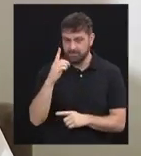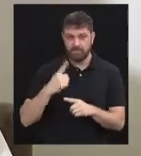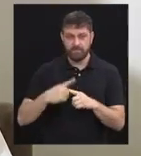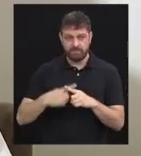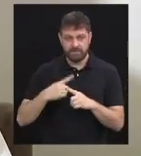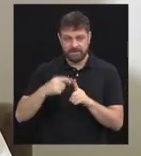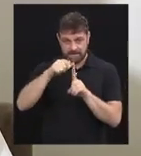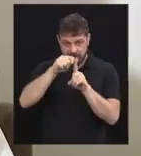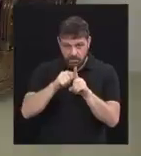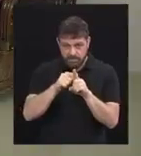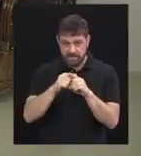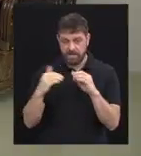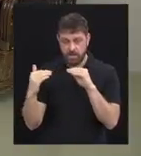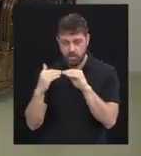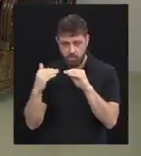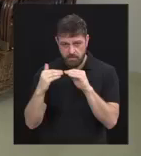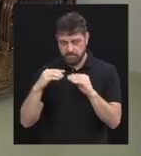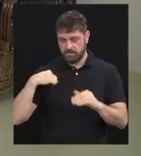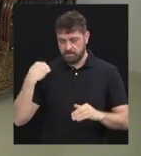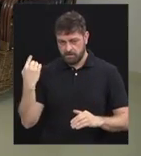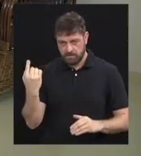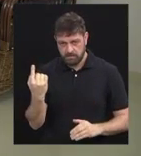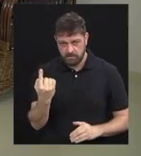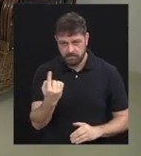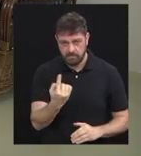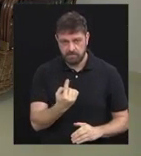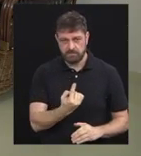outubro é o mês que nós